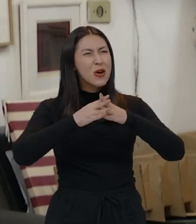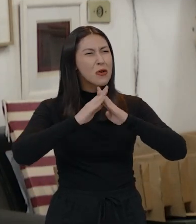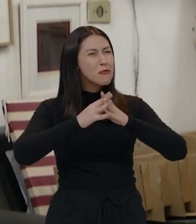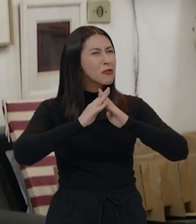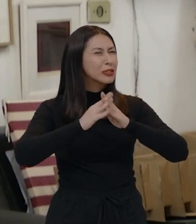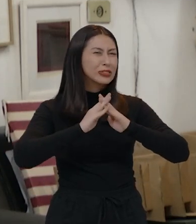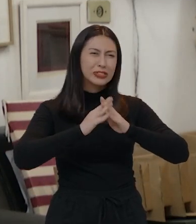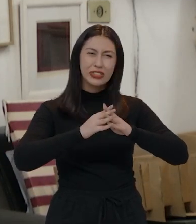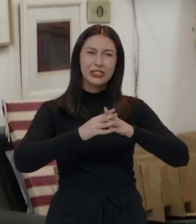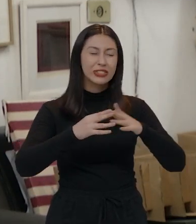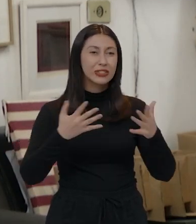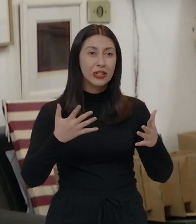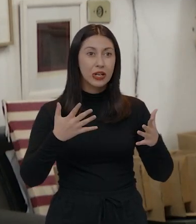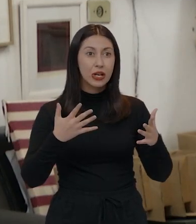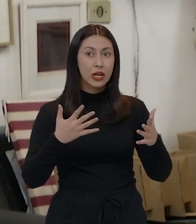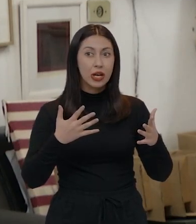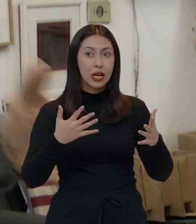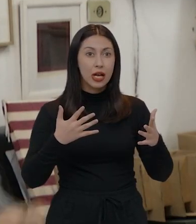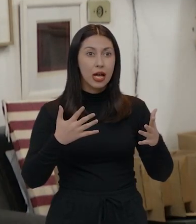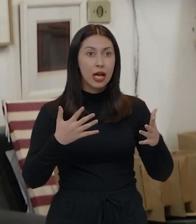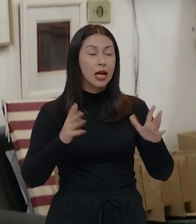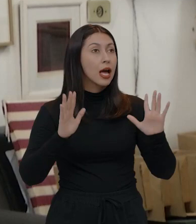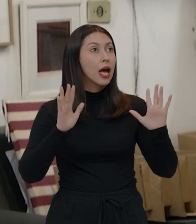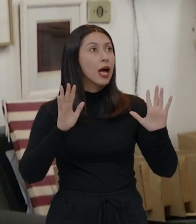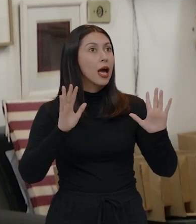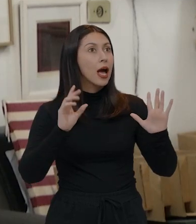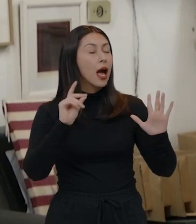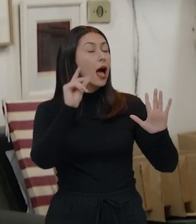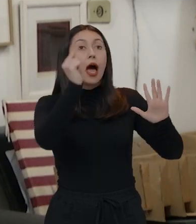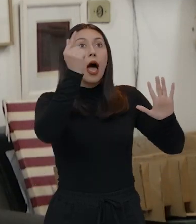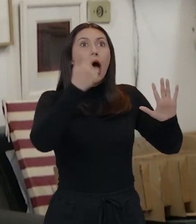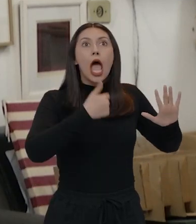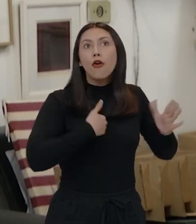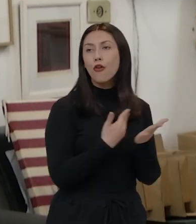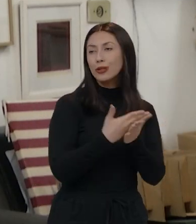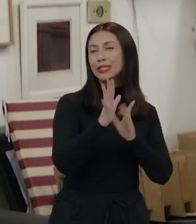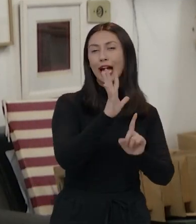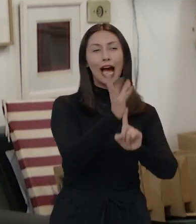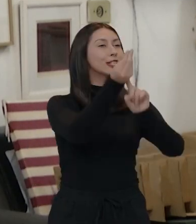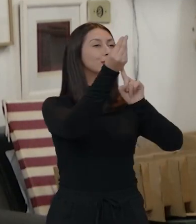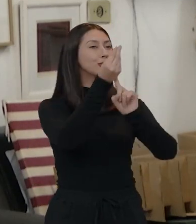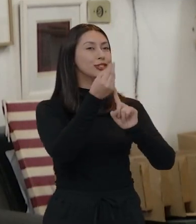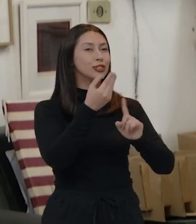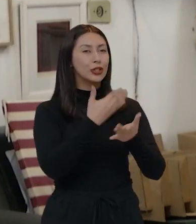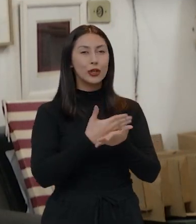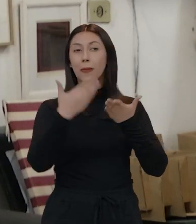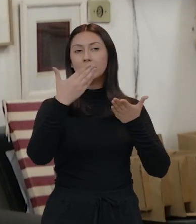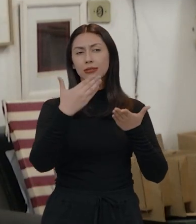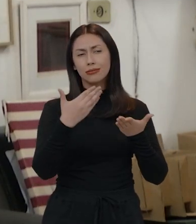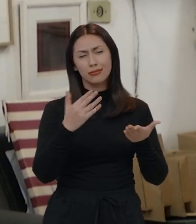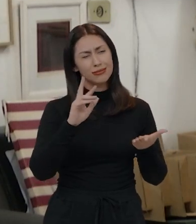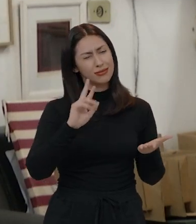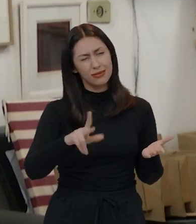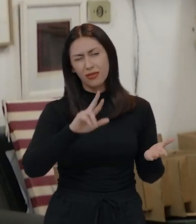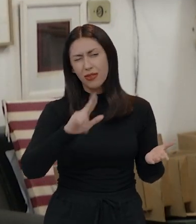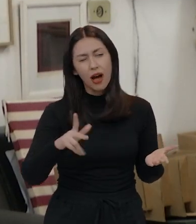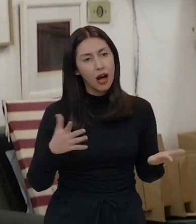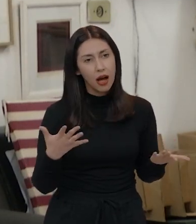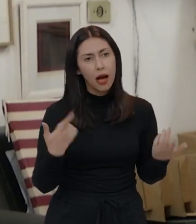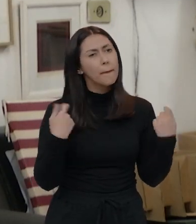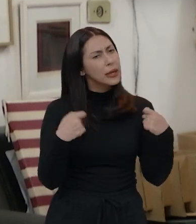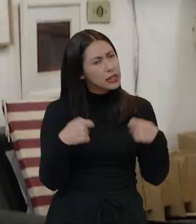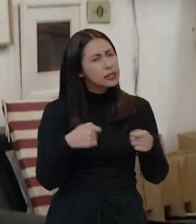coisas. Não pode, da noite para o dia, dizer, você é artista plástico e começa a fazer uma coisa.